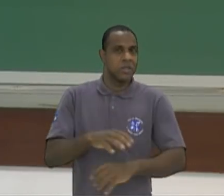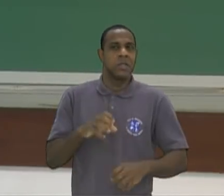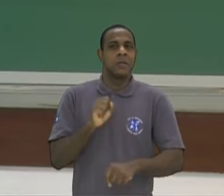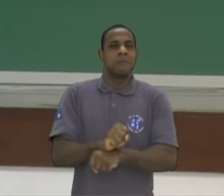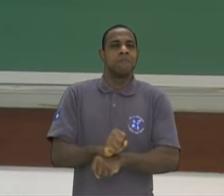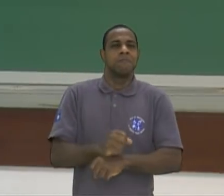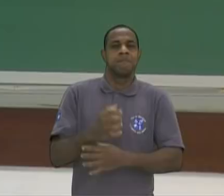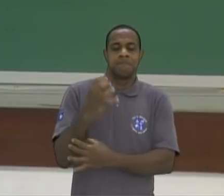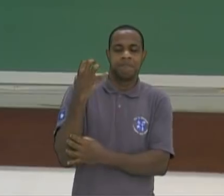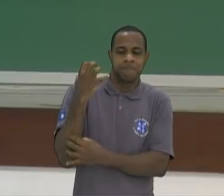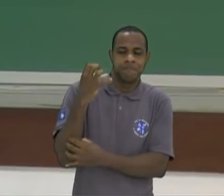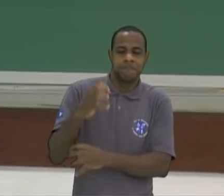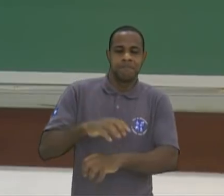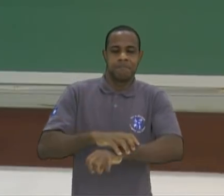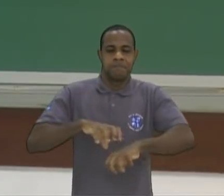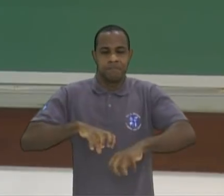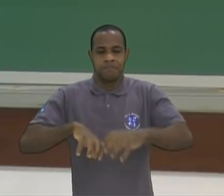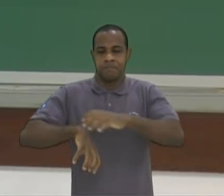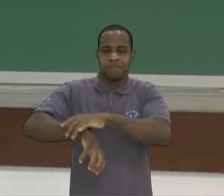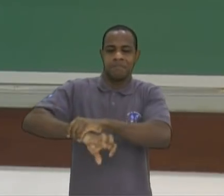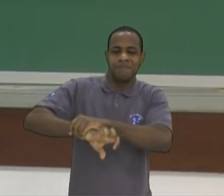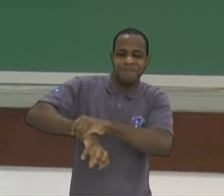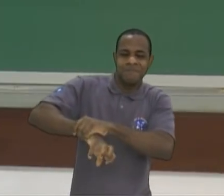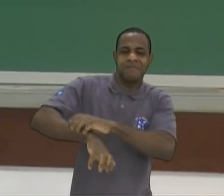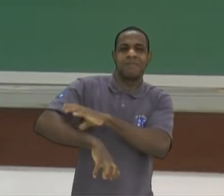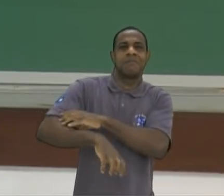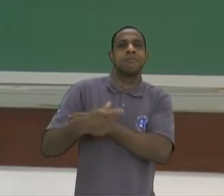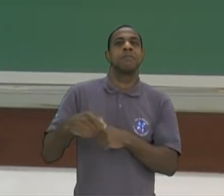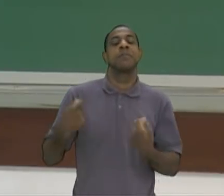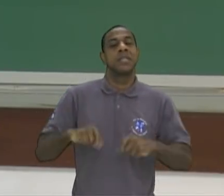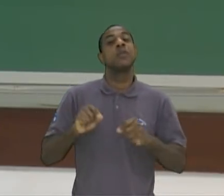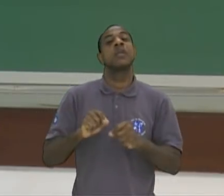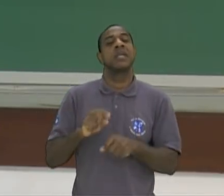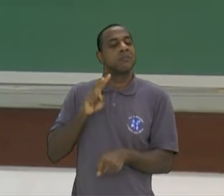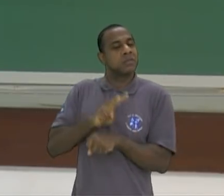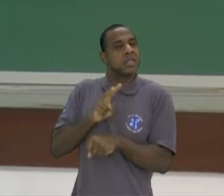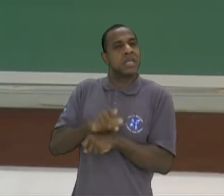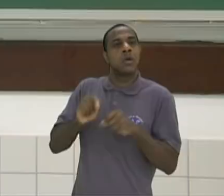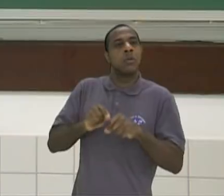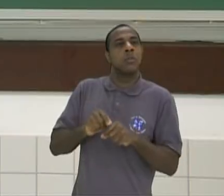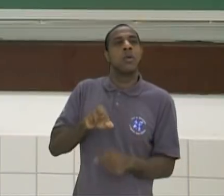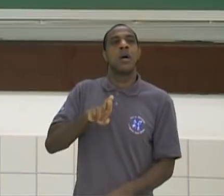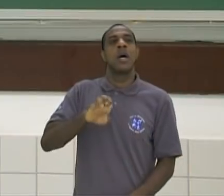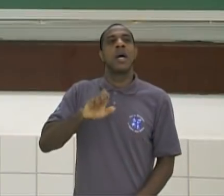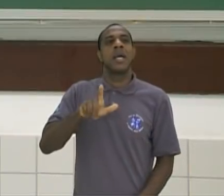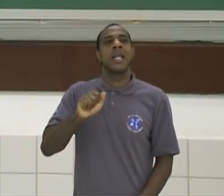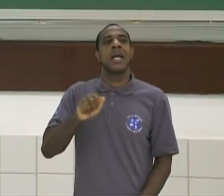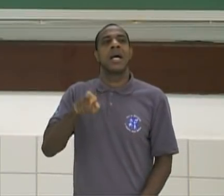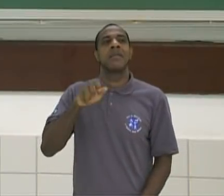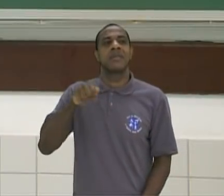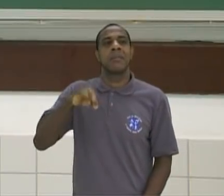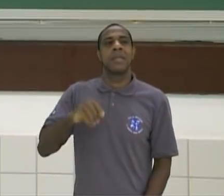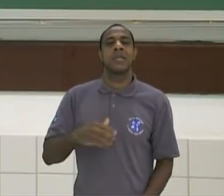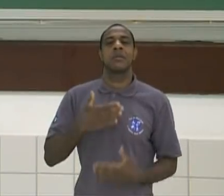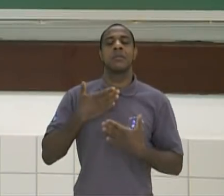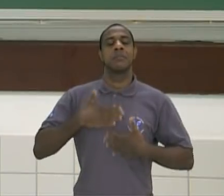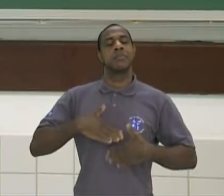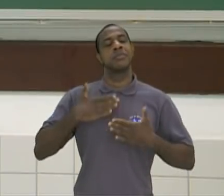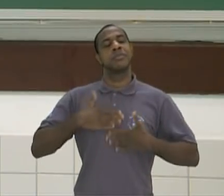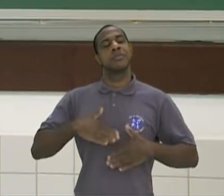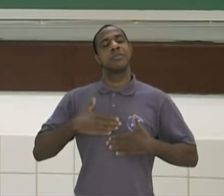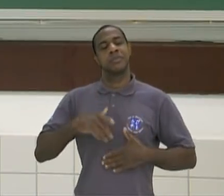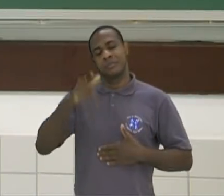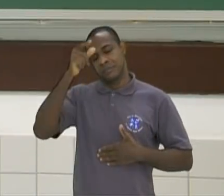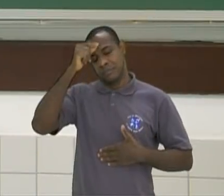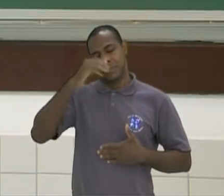ideia. Através de alongamentos, através de relaxamentos, a antiginástica atinge